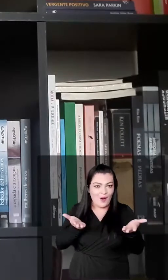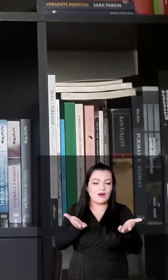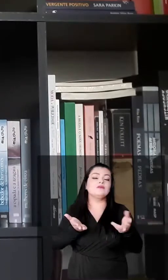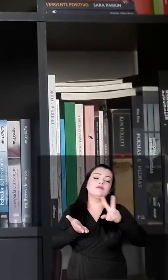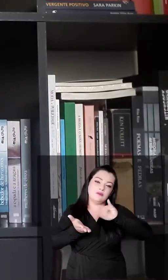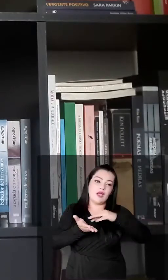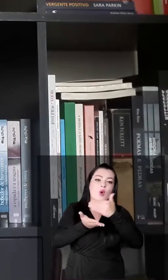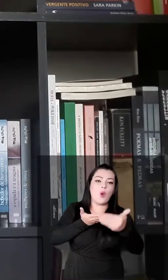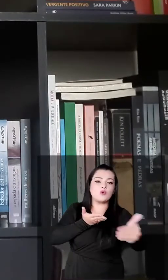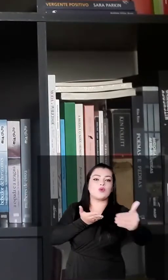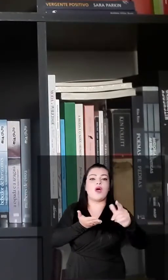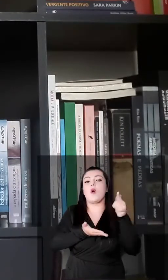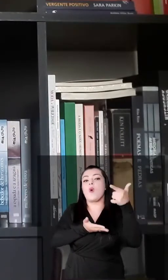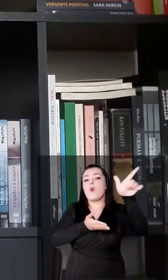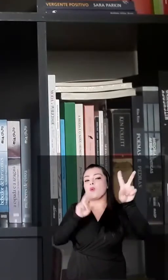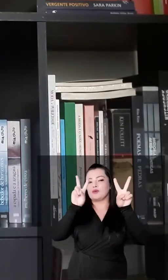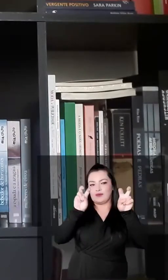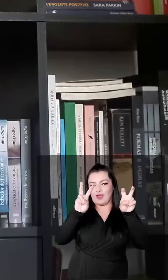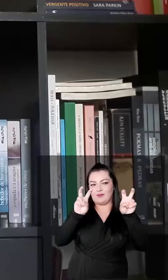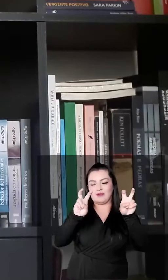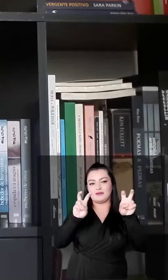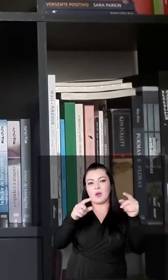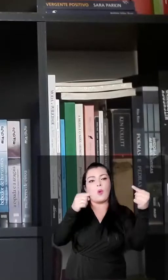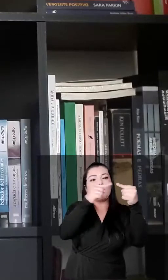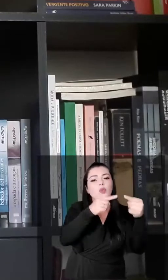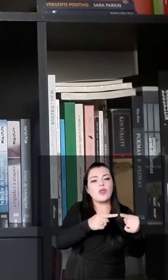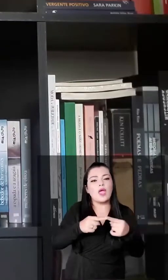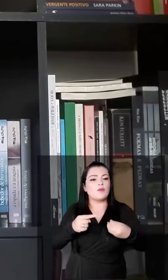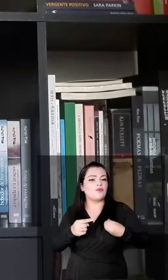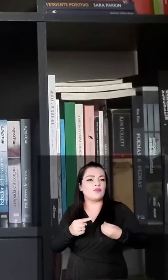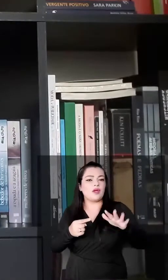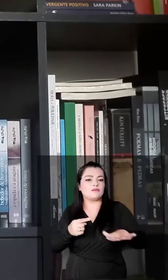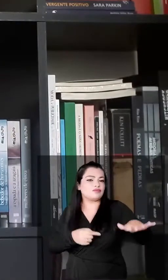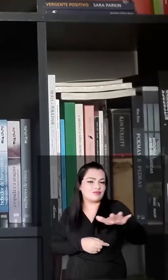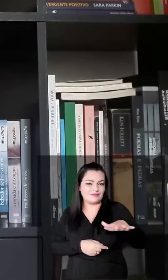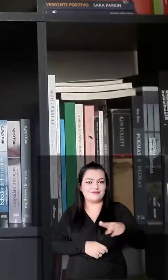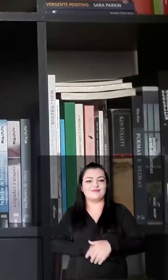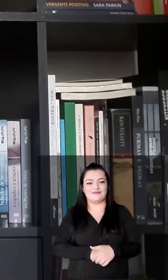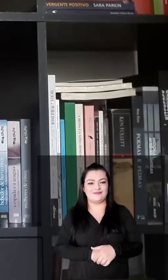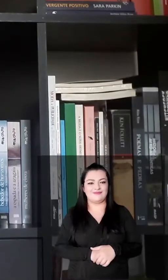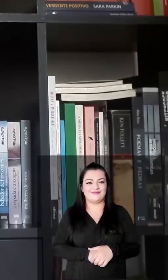continue mudando a temática de acordo com o que estivermos vivendo no momento.